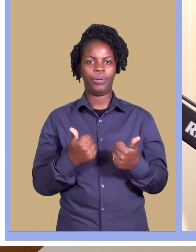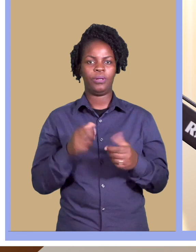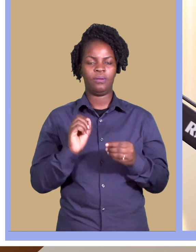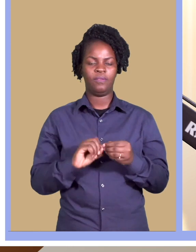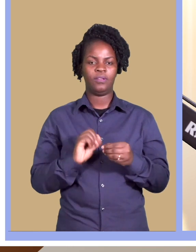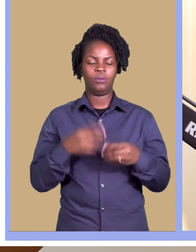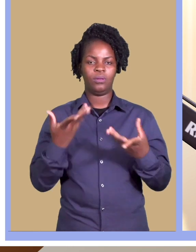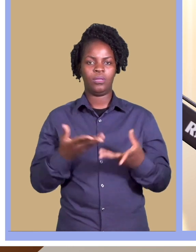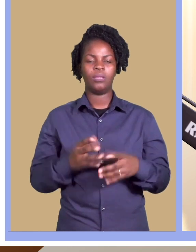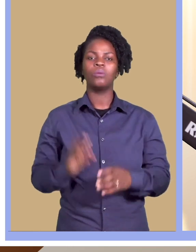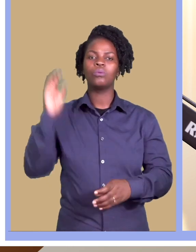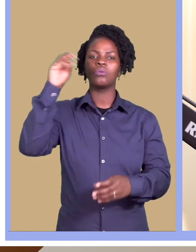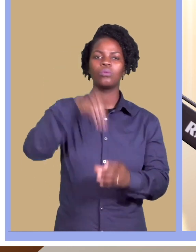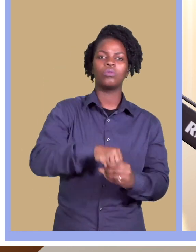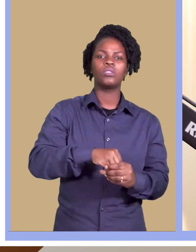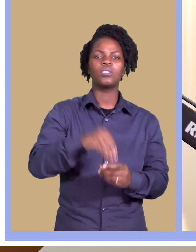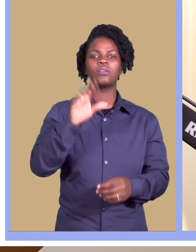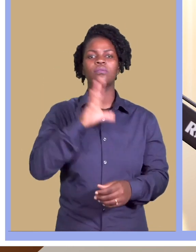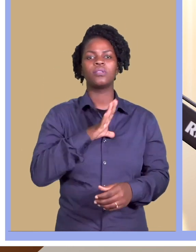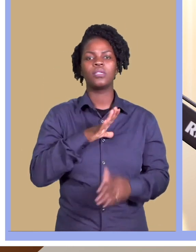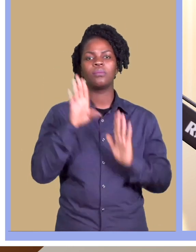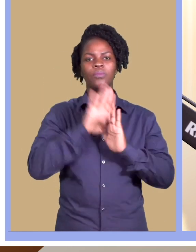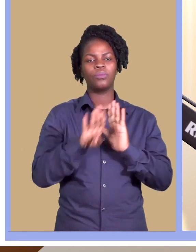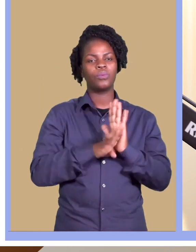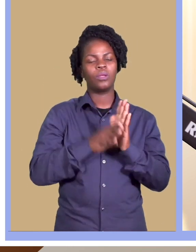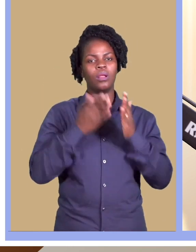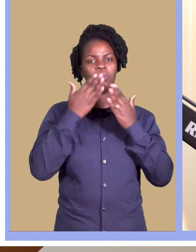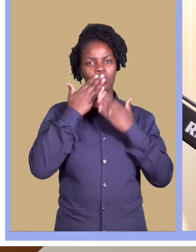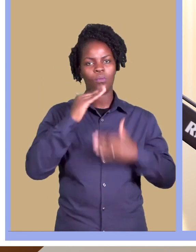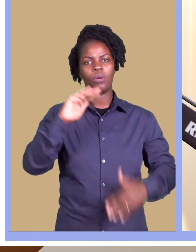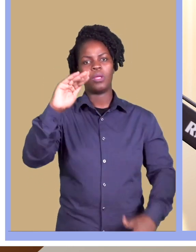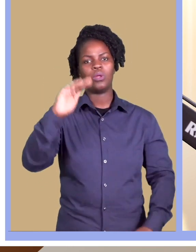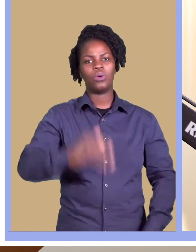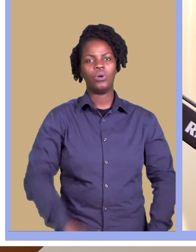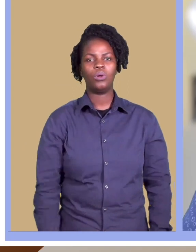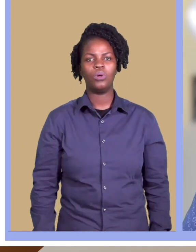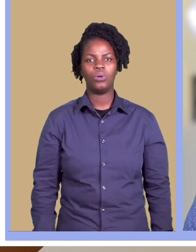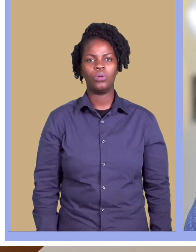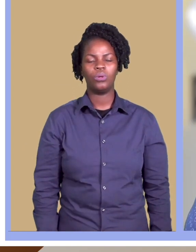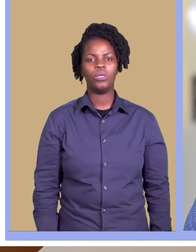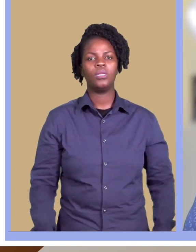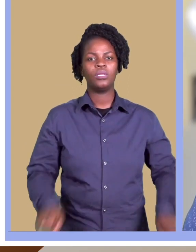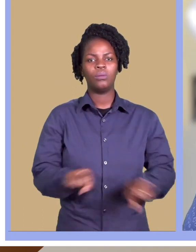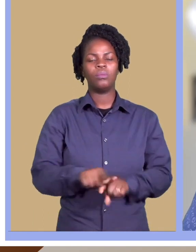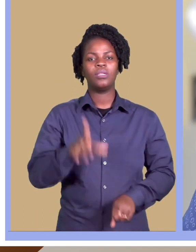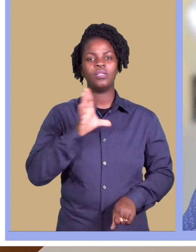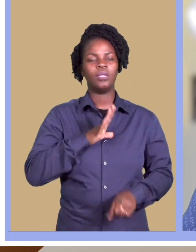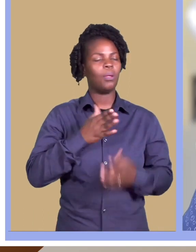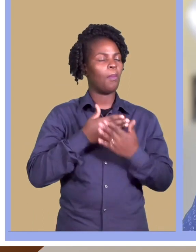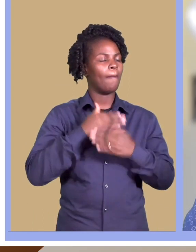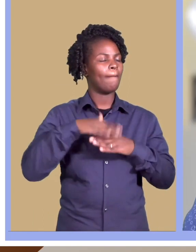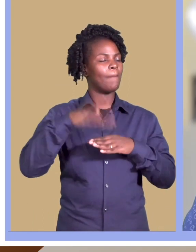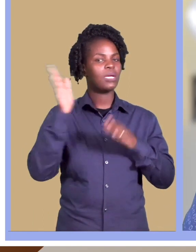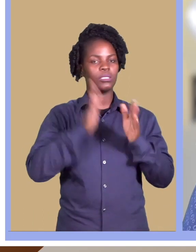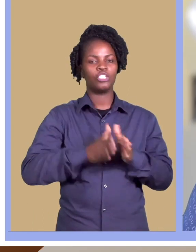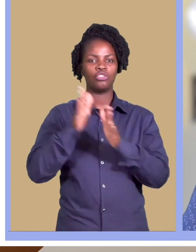uma agenda um pouco mais ampla e atingir tantos demais atores. Obviamente a comissão tem suas